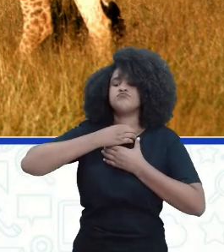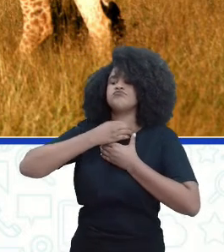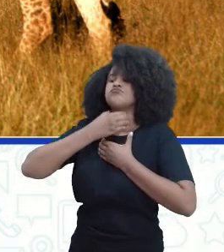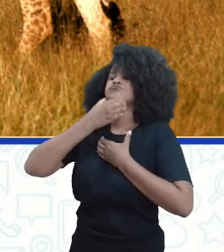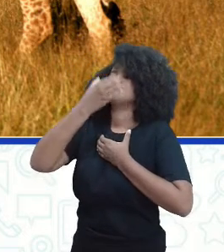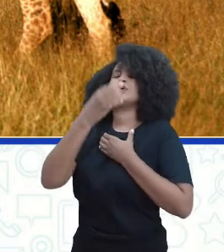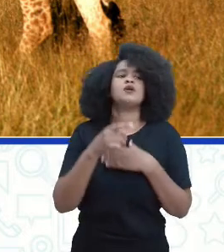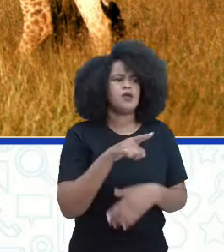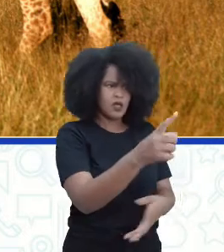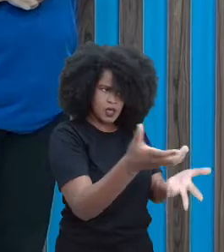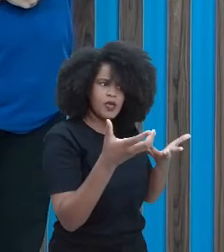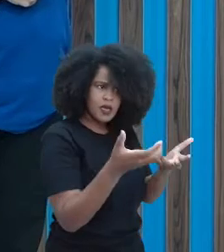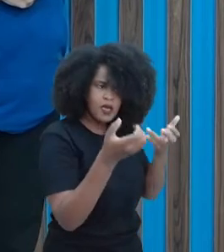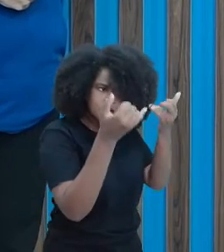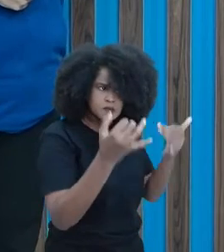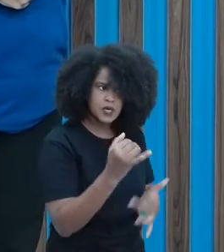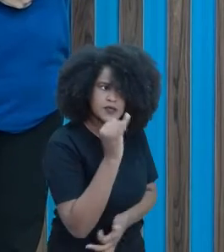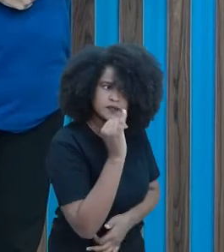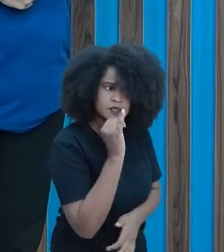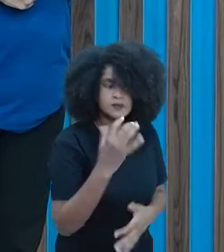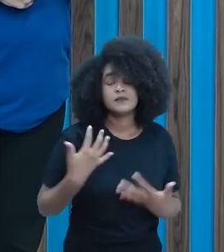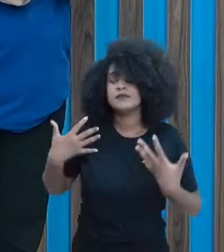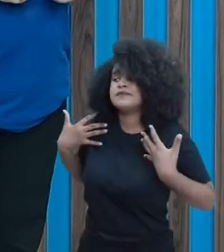Quer falar um pouquinho sobre esse exemplo, professora?